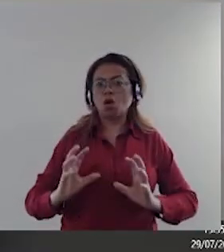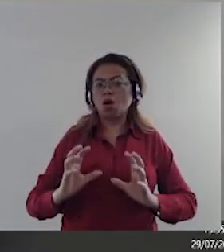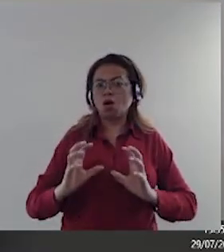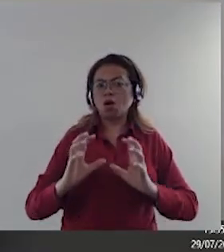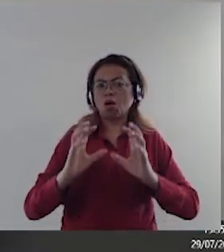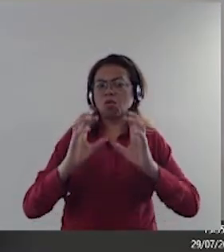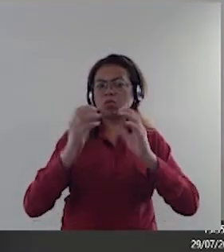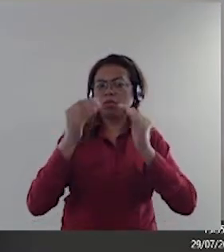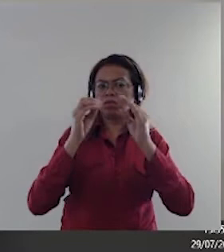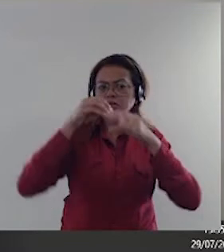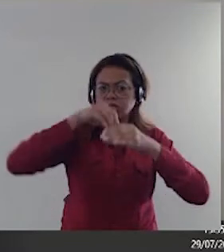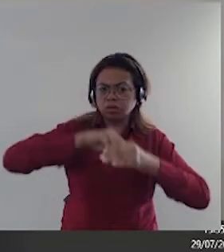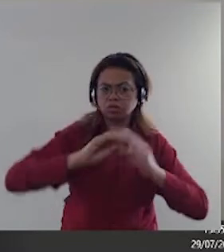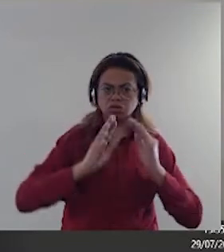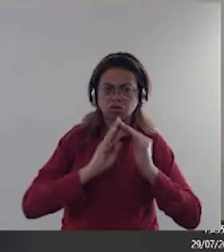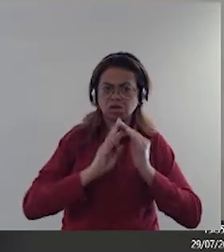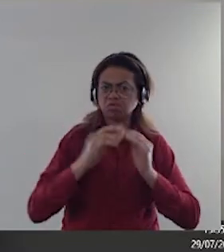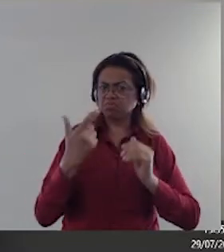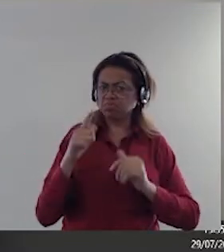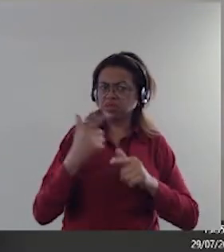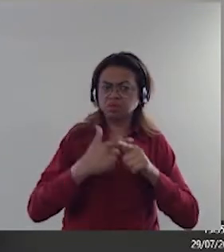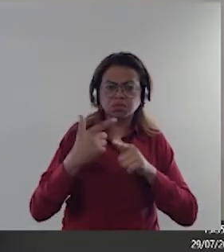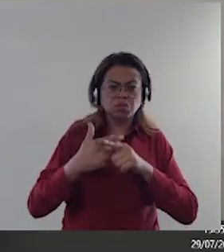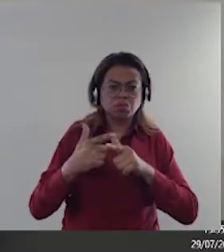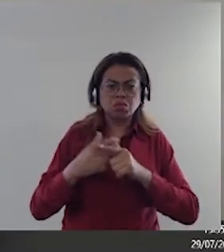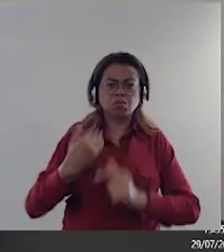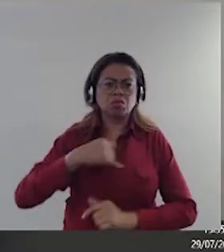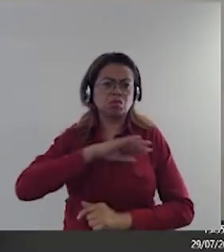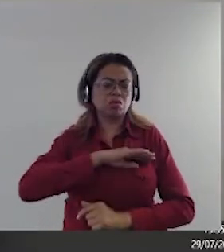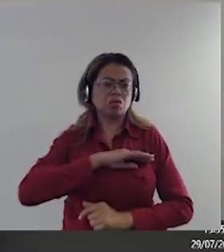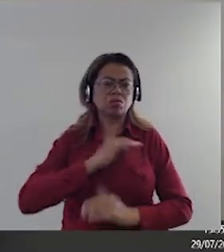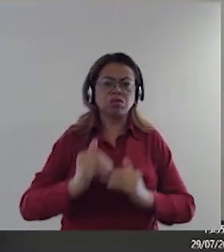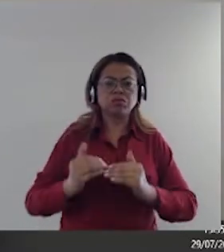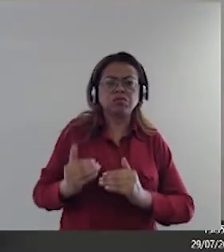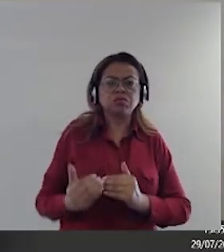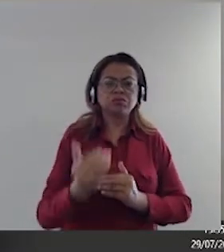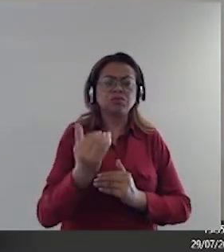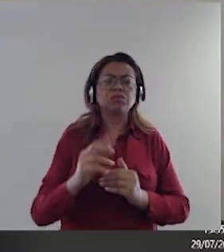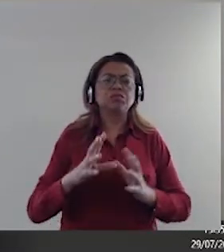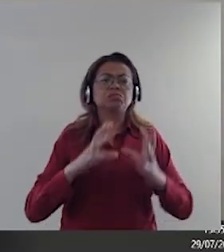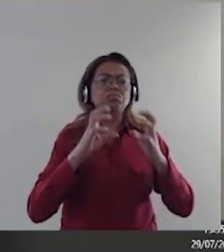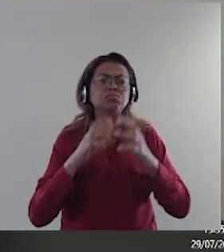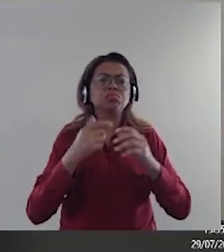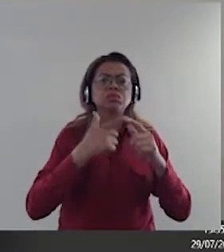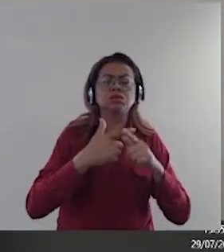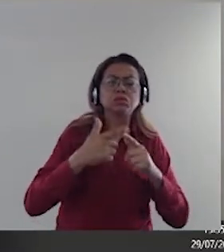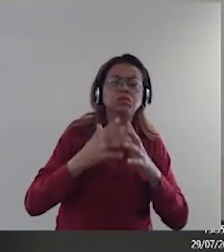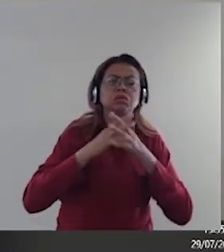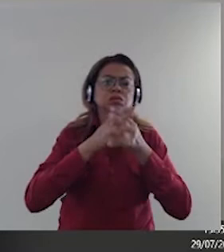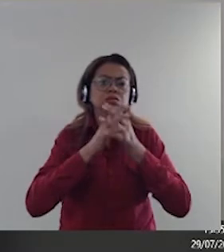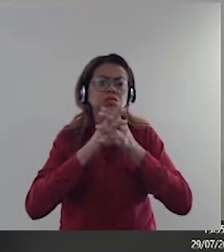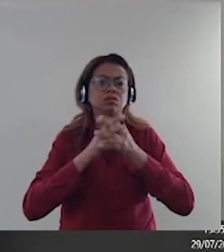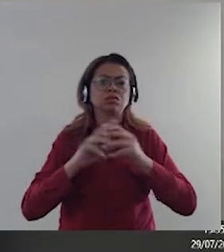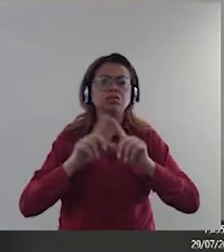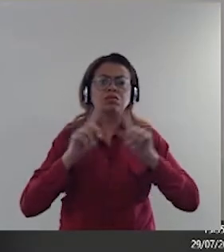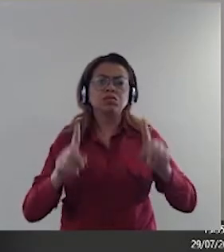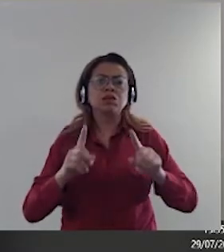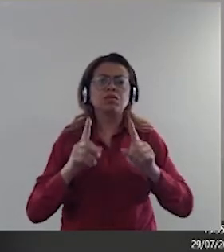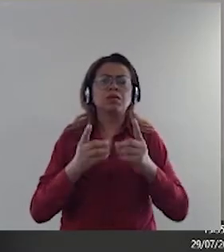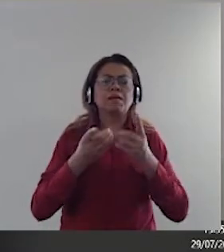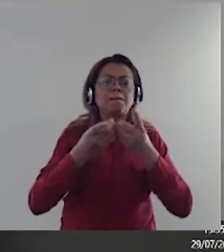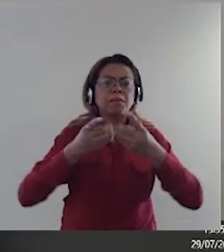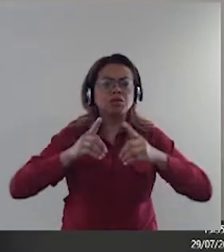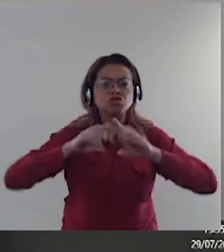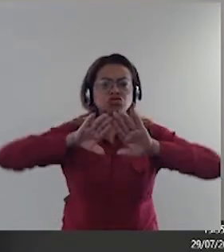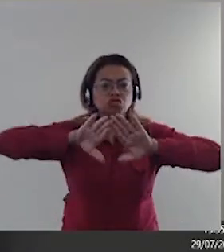Veja só que coisa interessante. Ou seja, nós não passamos a ter necessariamente mais divórcio por conta da